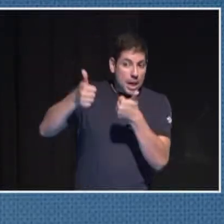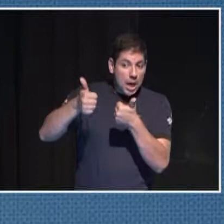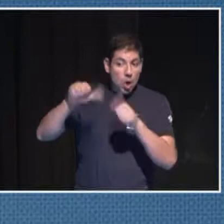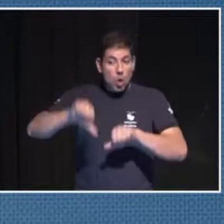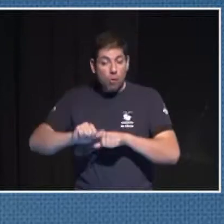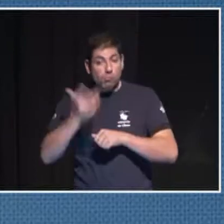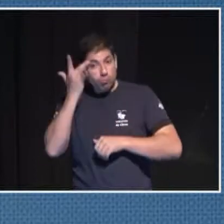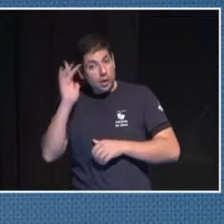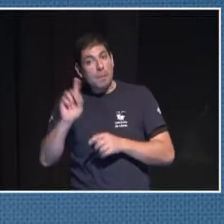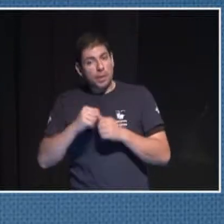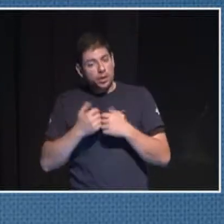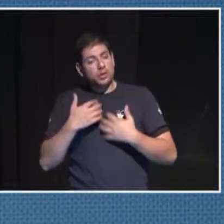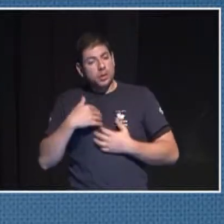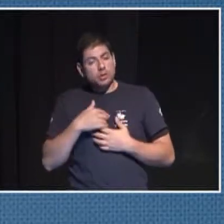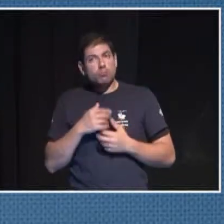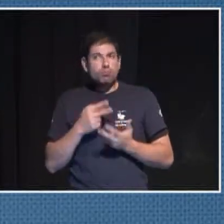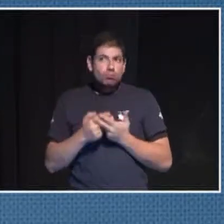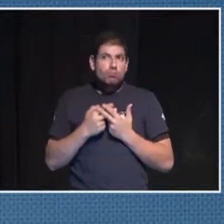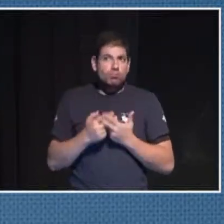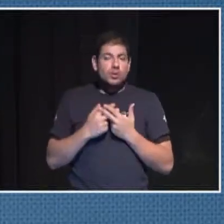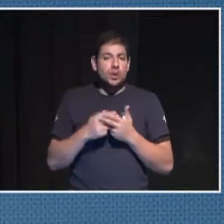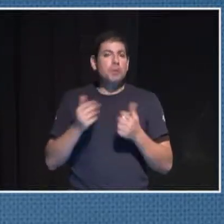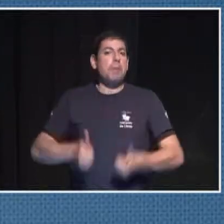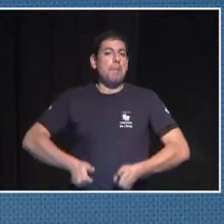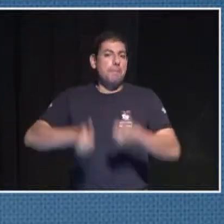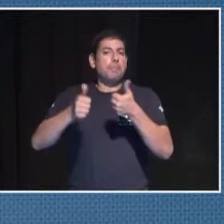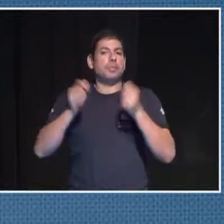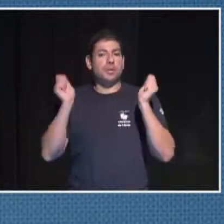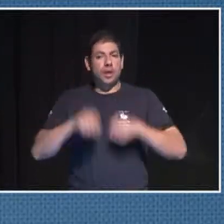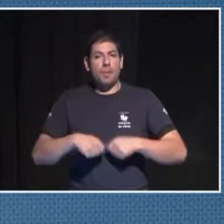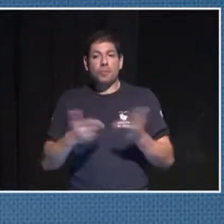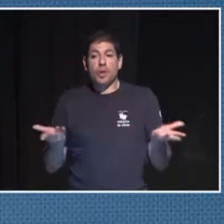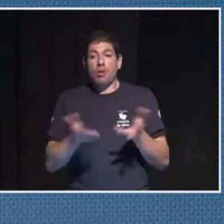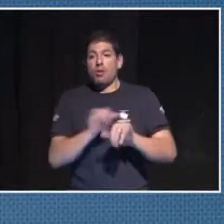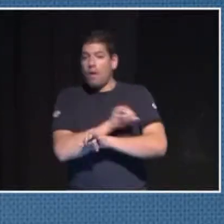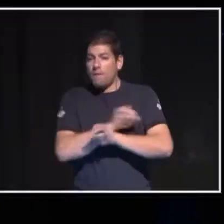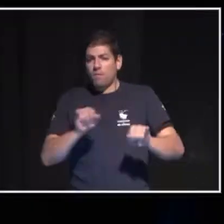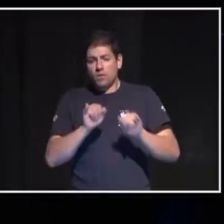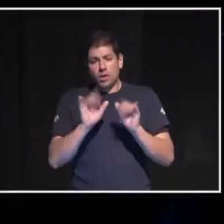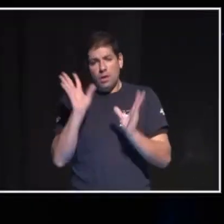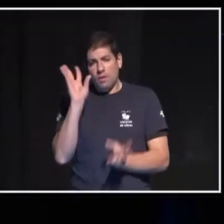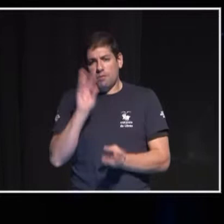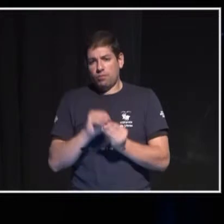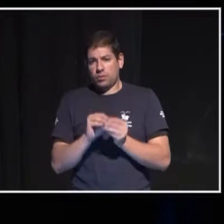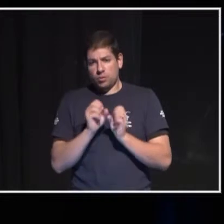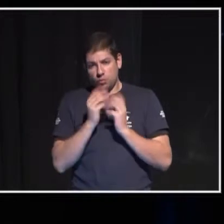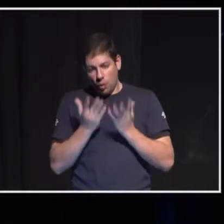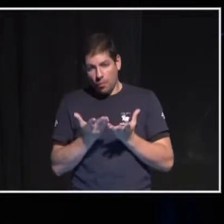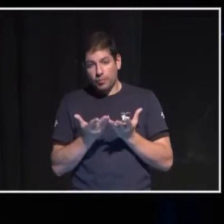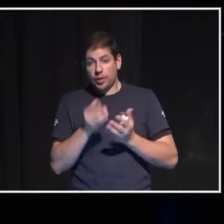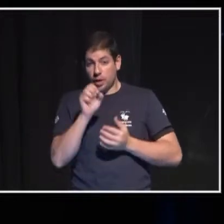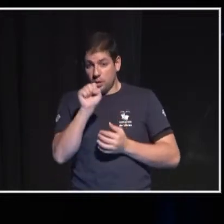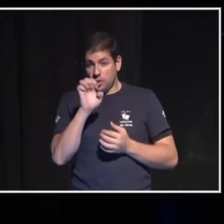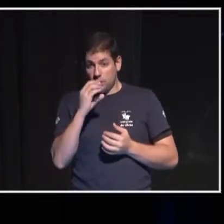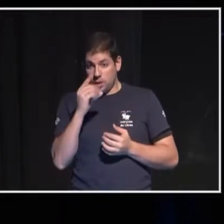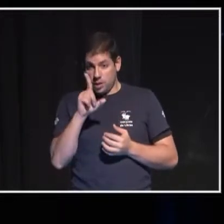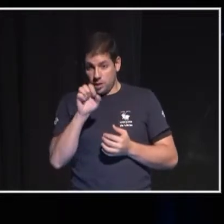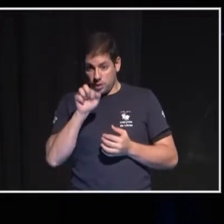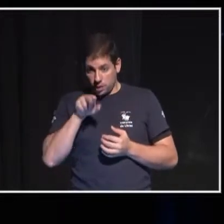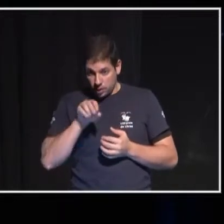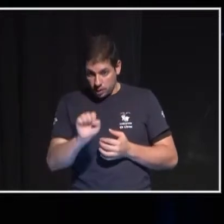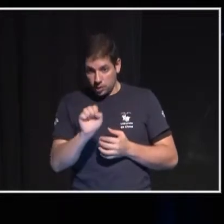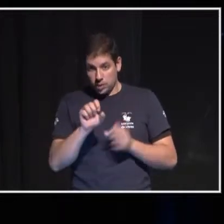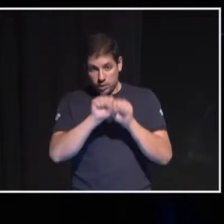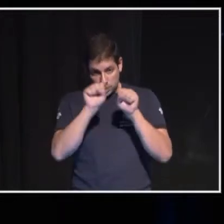doença. Portanto, como mensagens finais, a esclerose sistêmica é uma doença